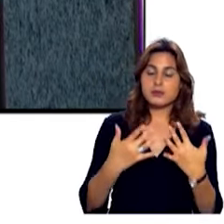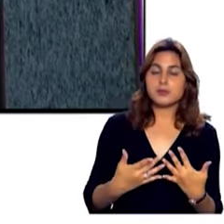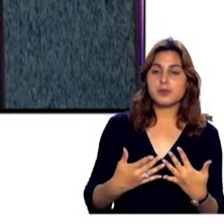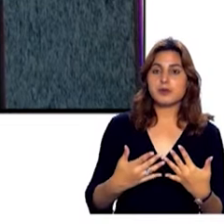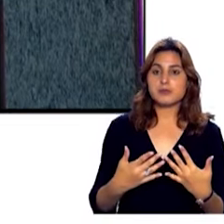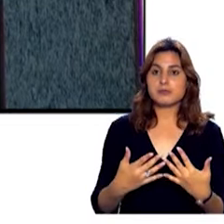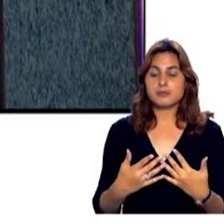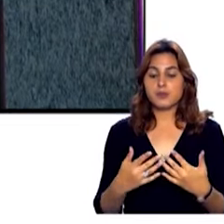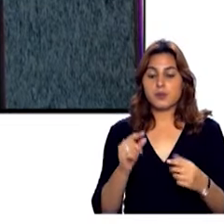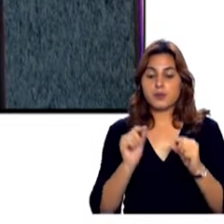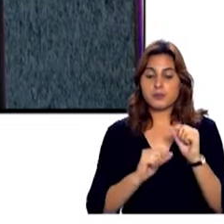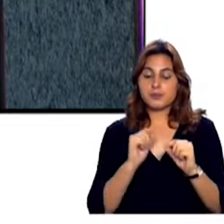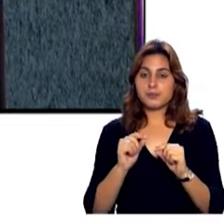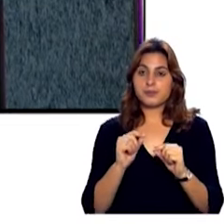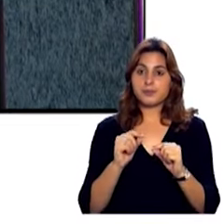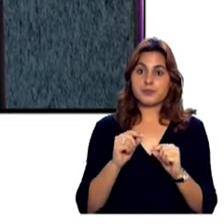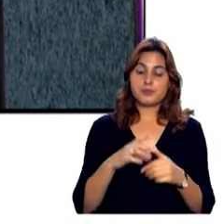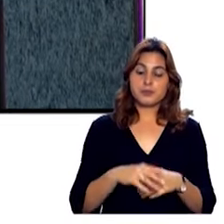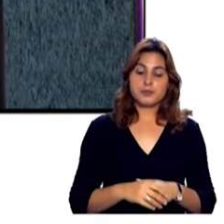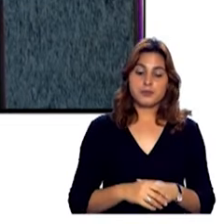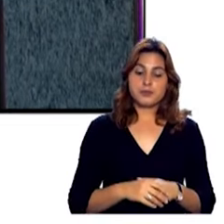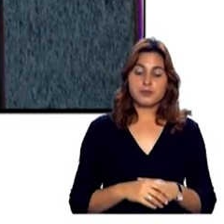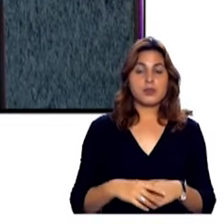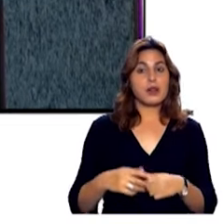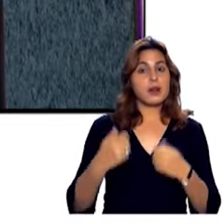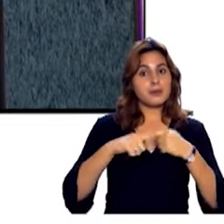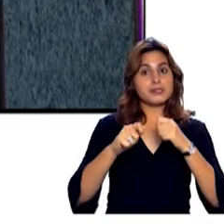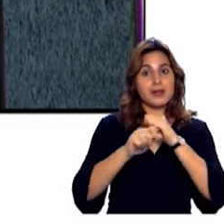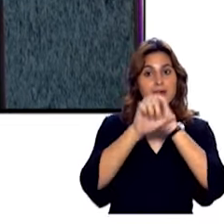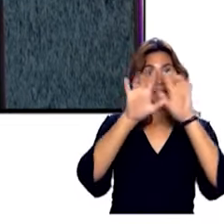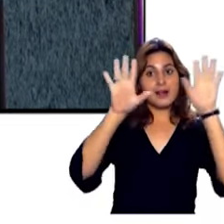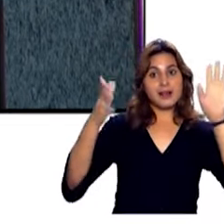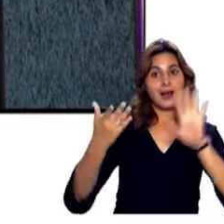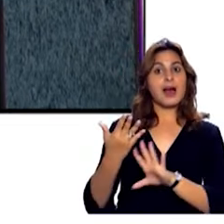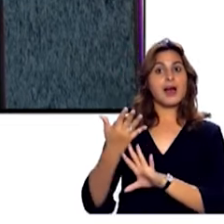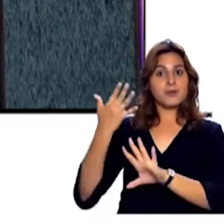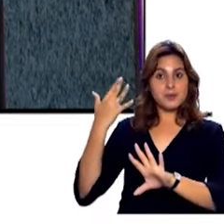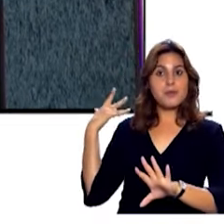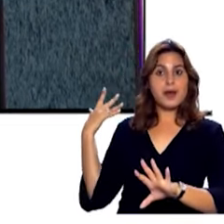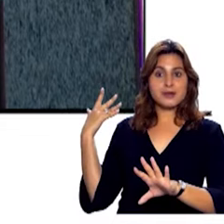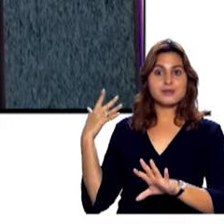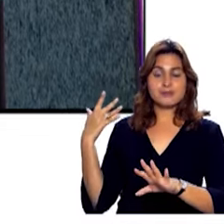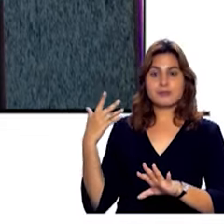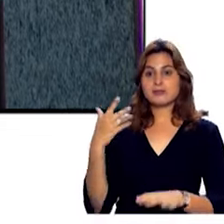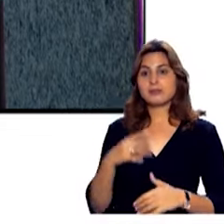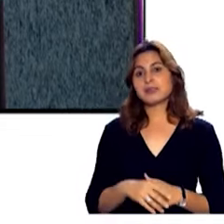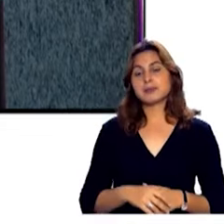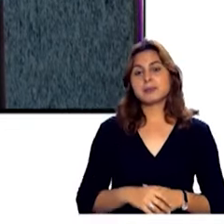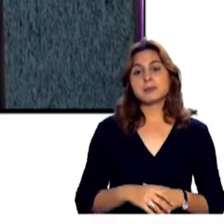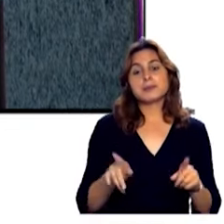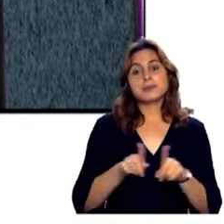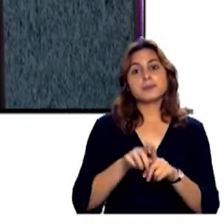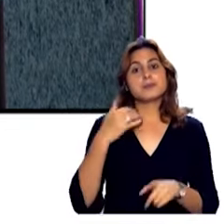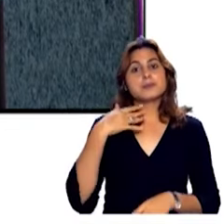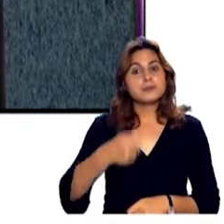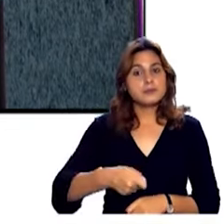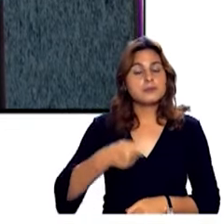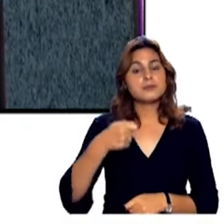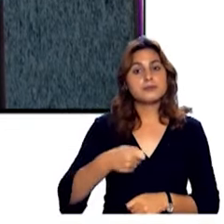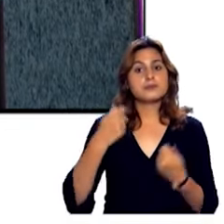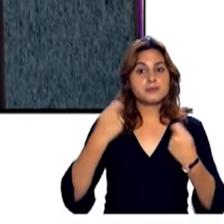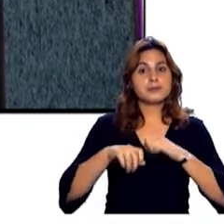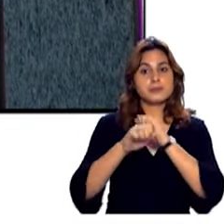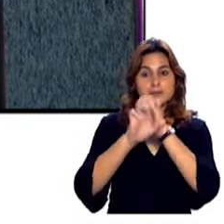deveriam ter deixado Claro há muito mais tempo Porque seria melhor para todos e os juristas também deveriam ter deixado